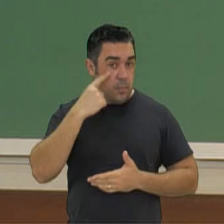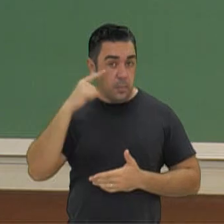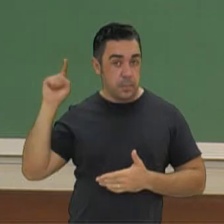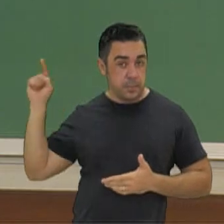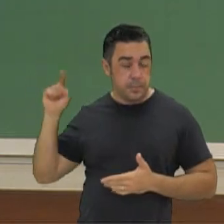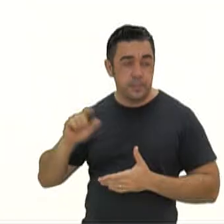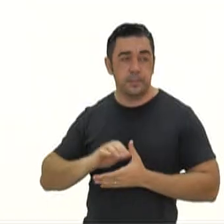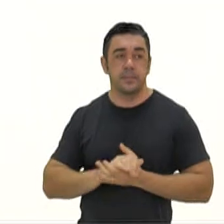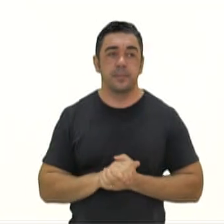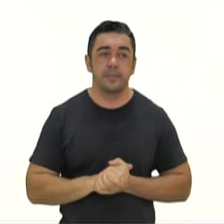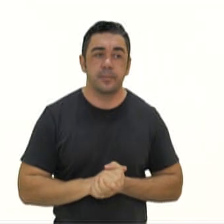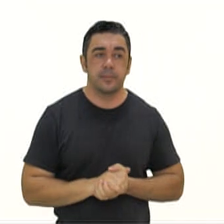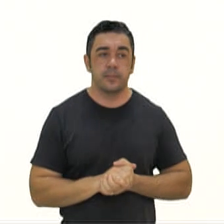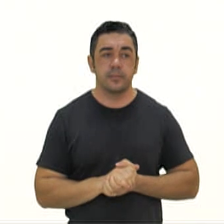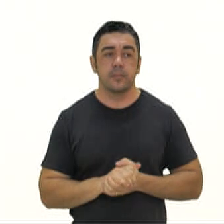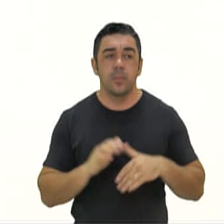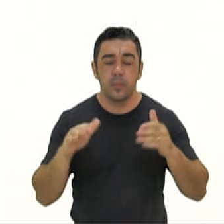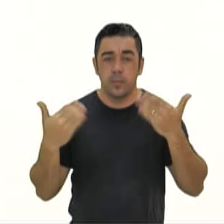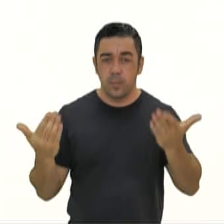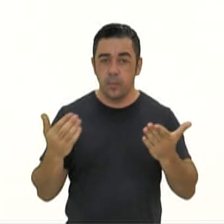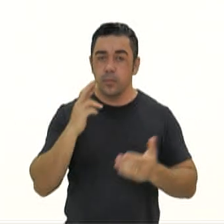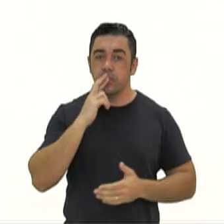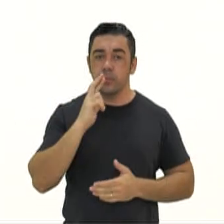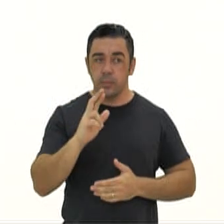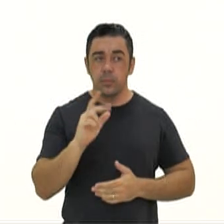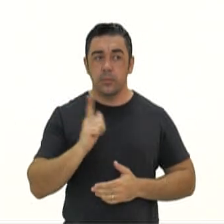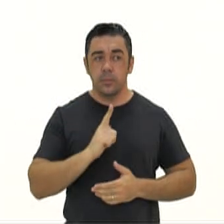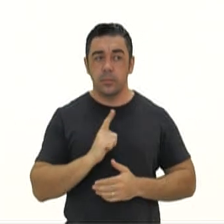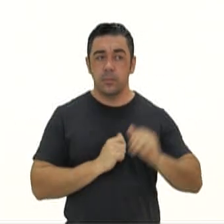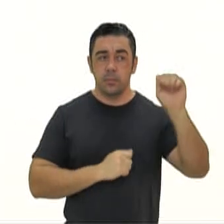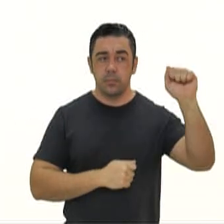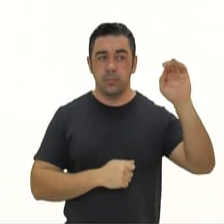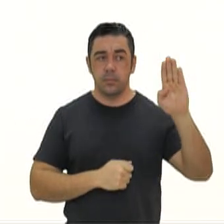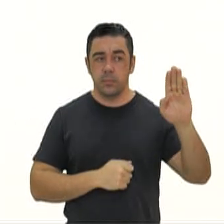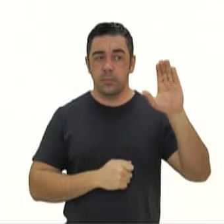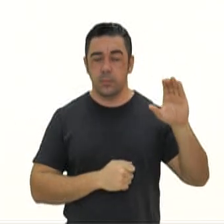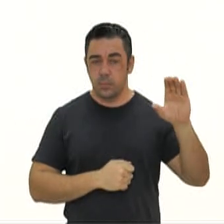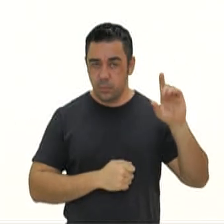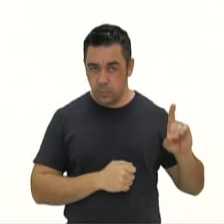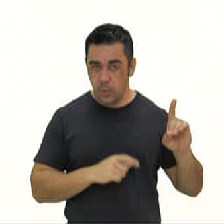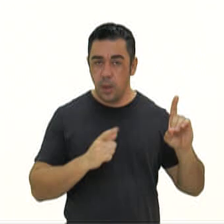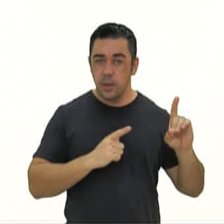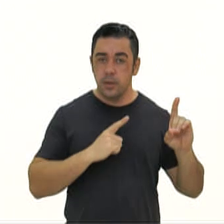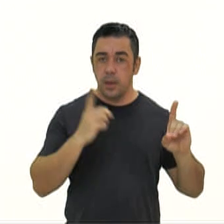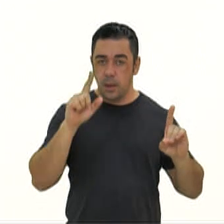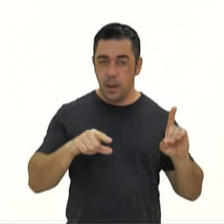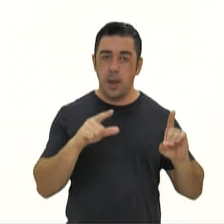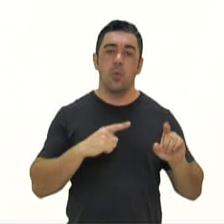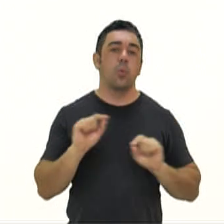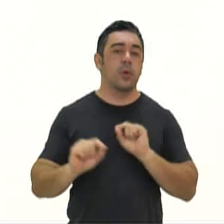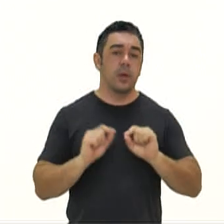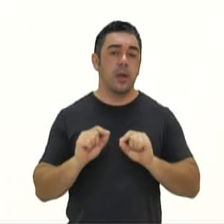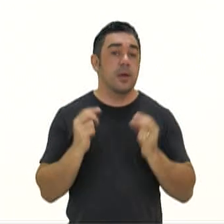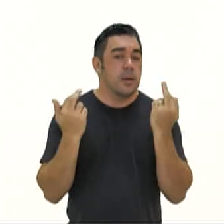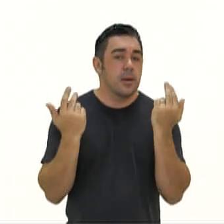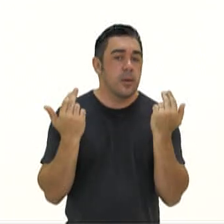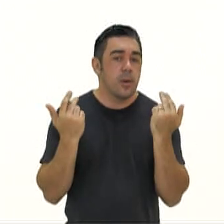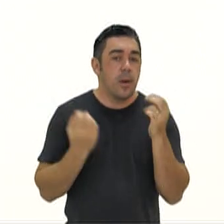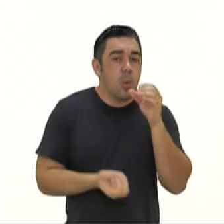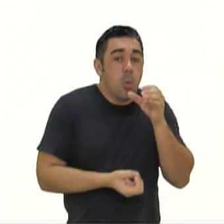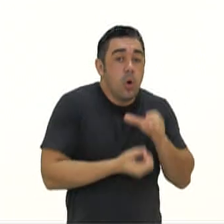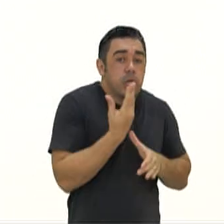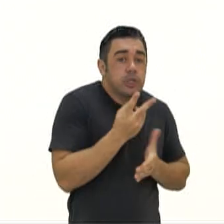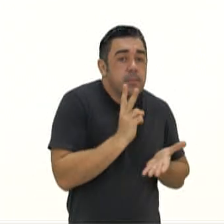lá. Qual das alternativas apresenta um par de estruturas homólogas, ou seja, que tem a mesma origem